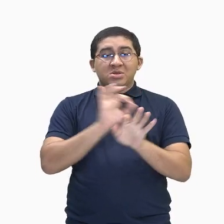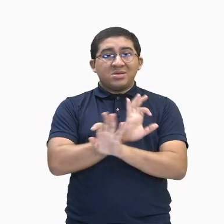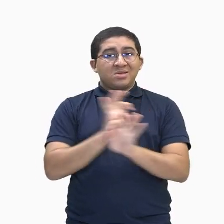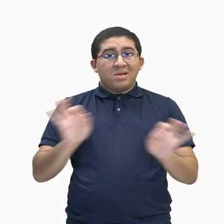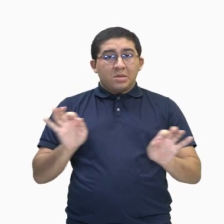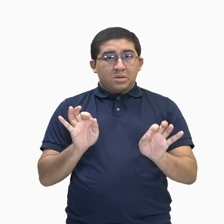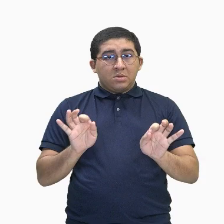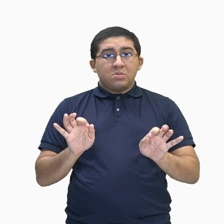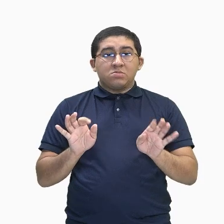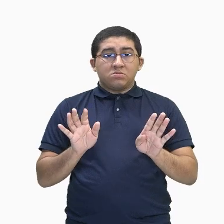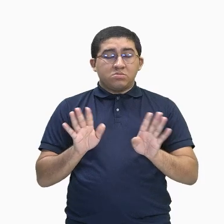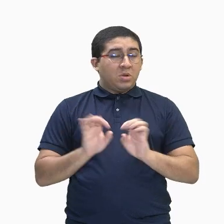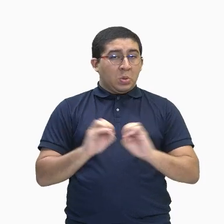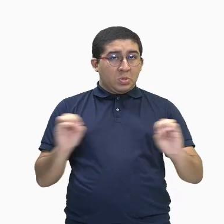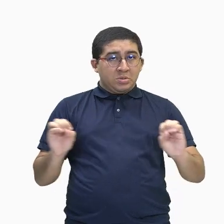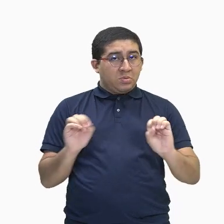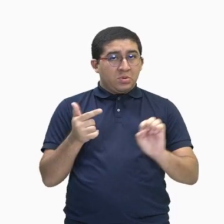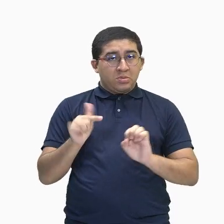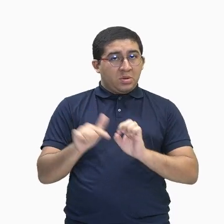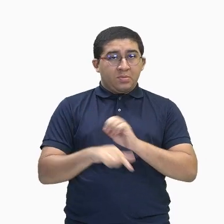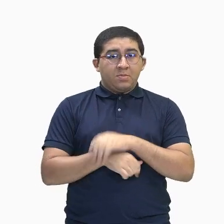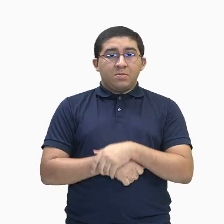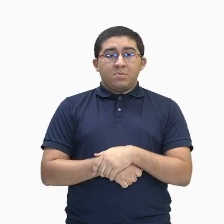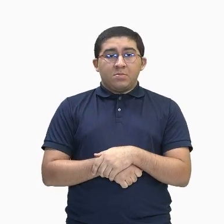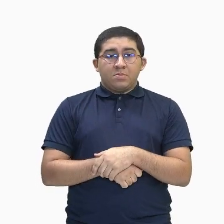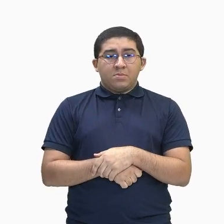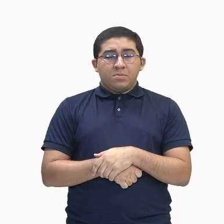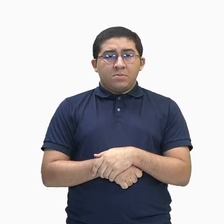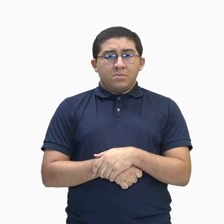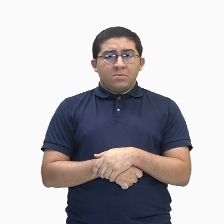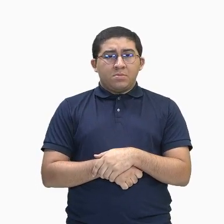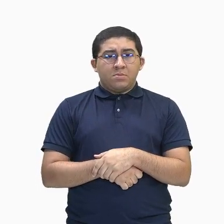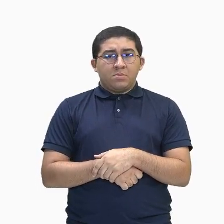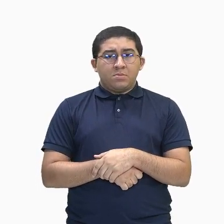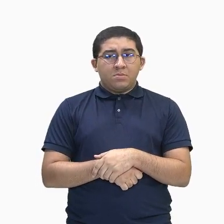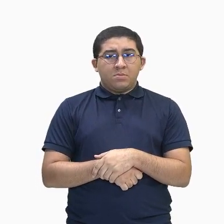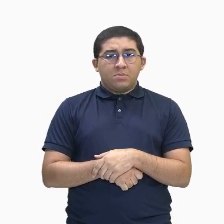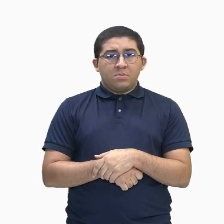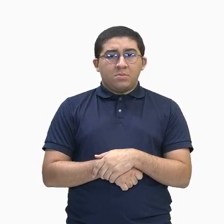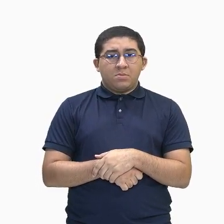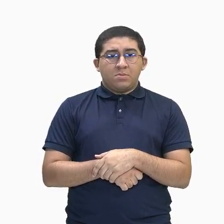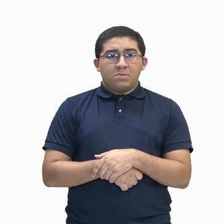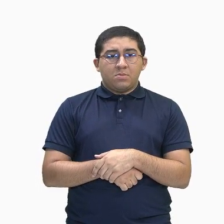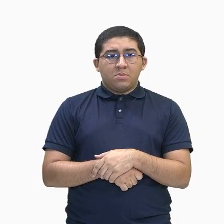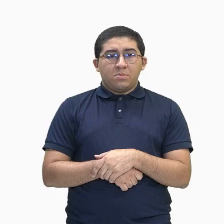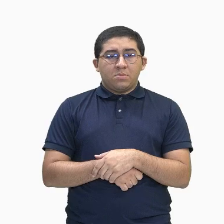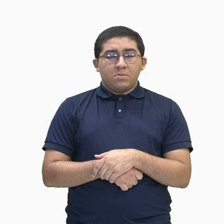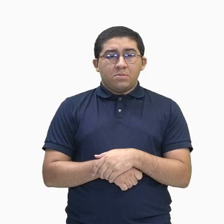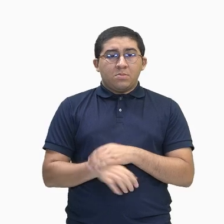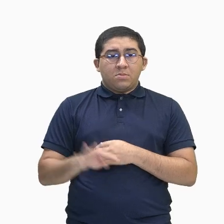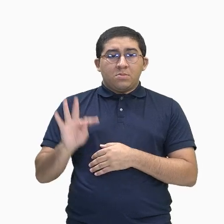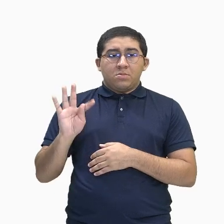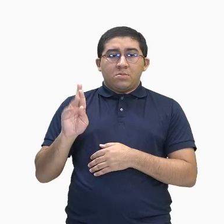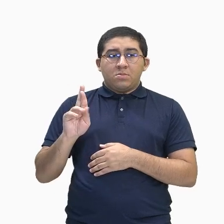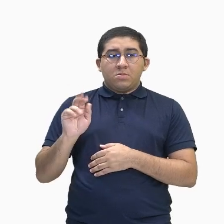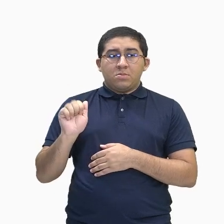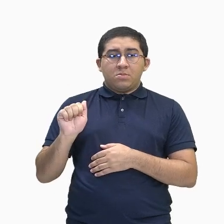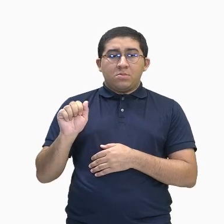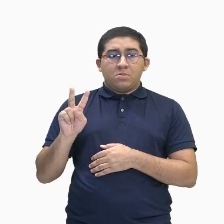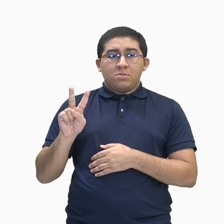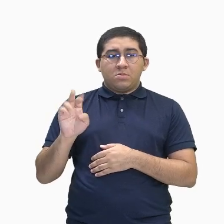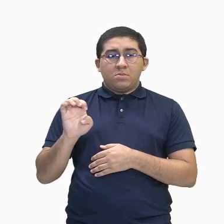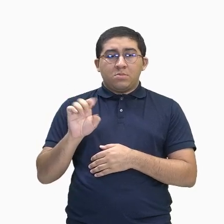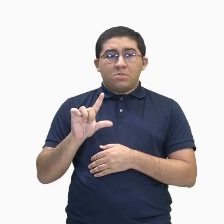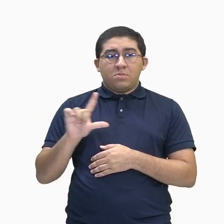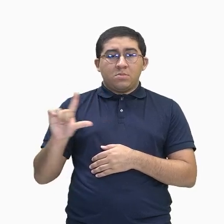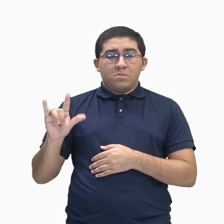costuma usar, tá? Aqui no caso, traveling is expensive quer dizer que